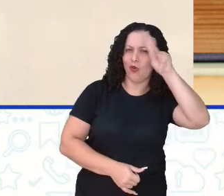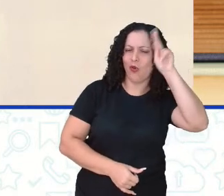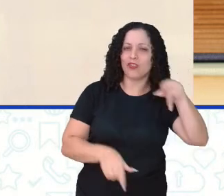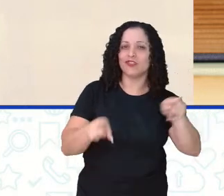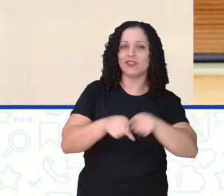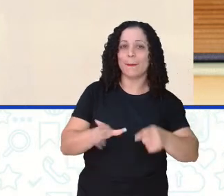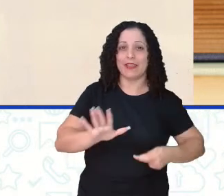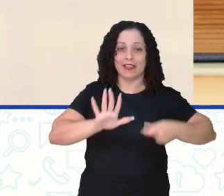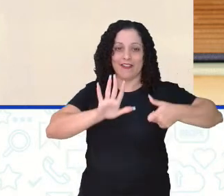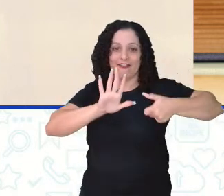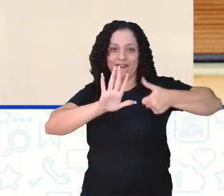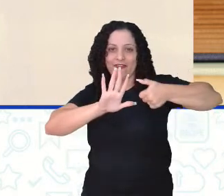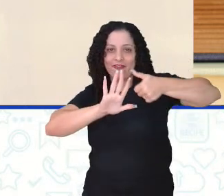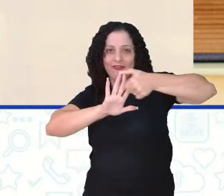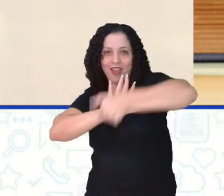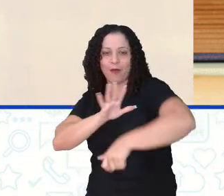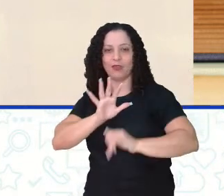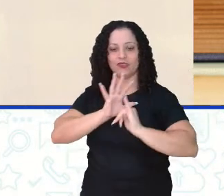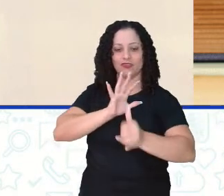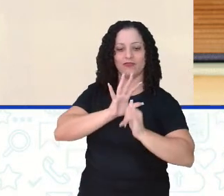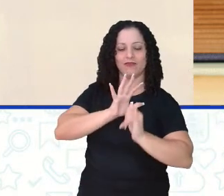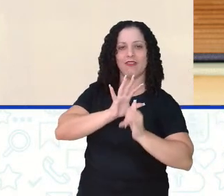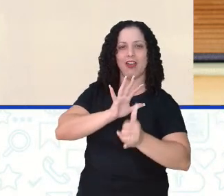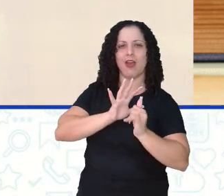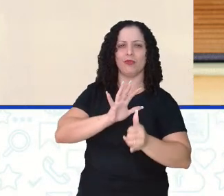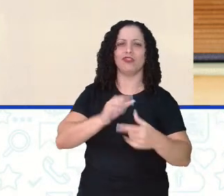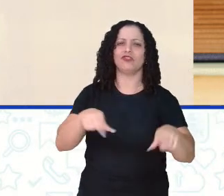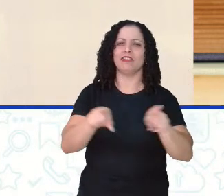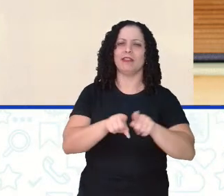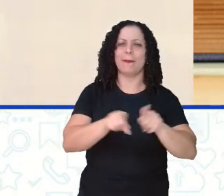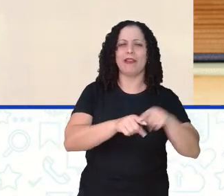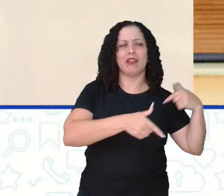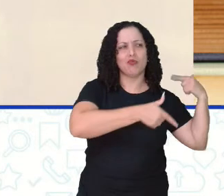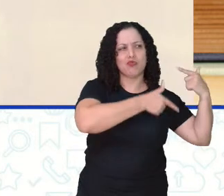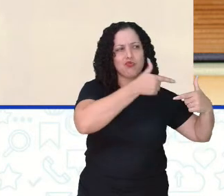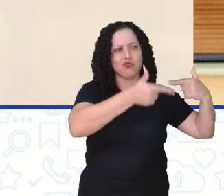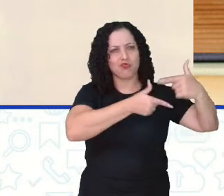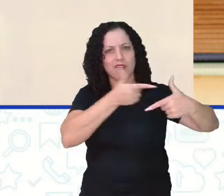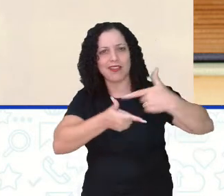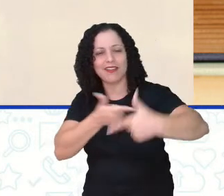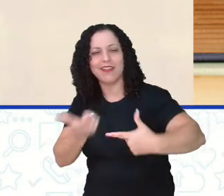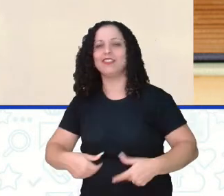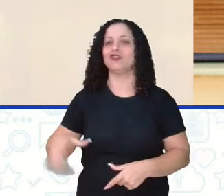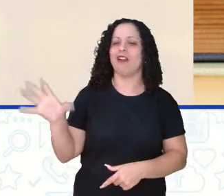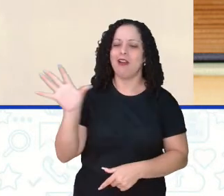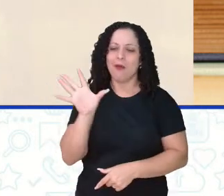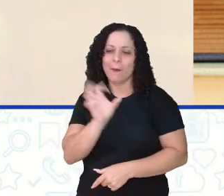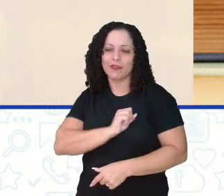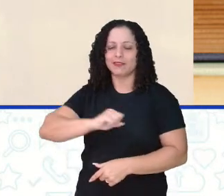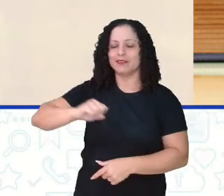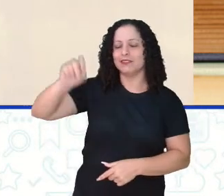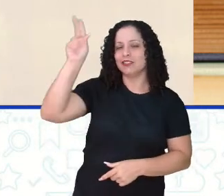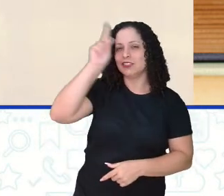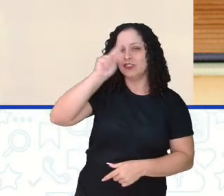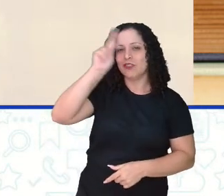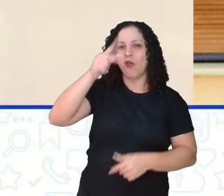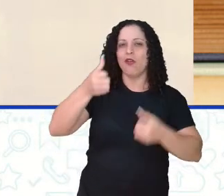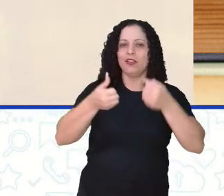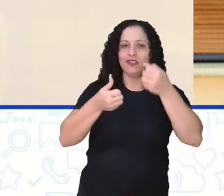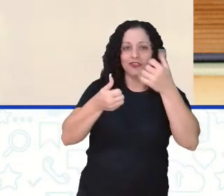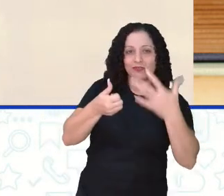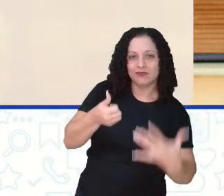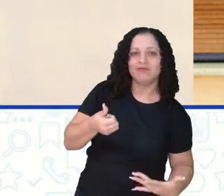fábulas, lendas, narrativas de aventura, de enigma, ficção científica, crônica, romance, entre outros, como Camille